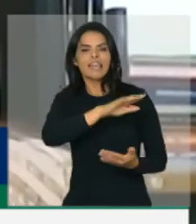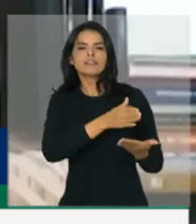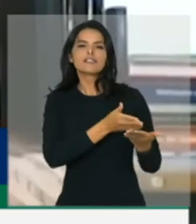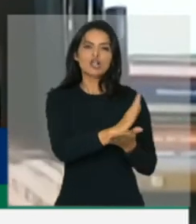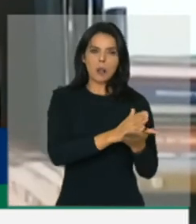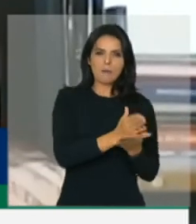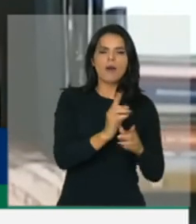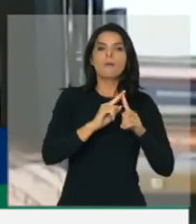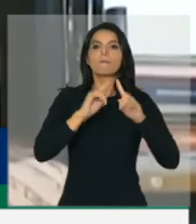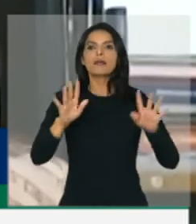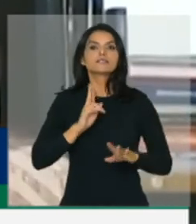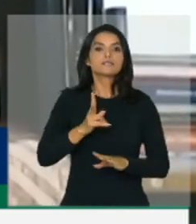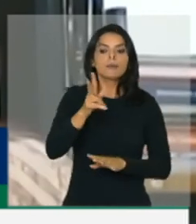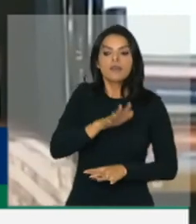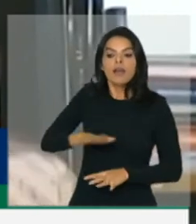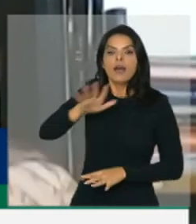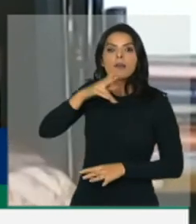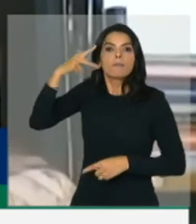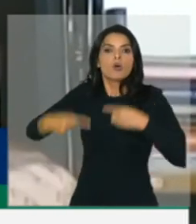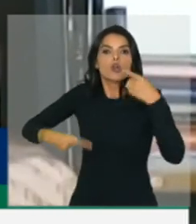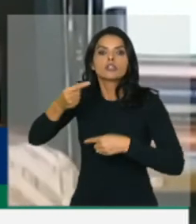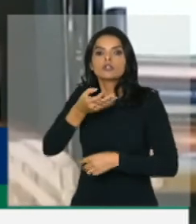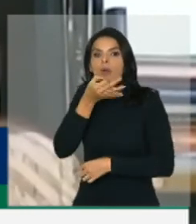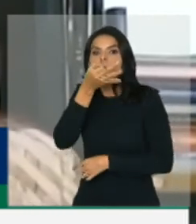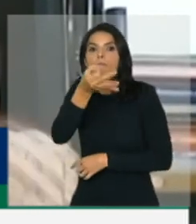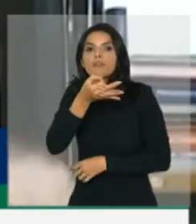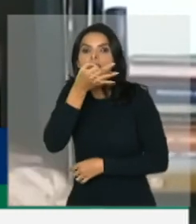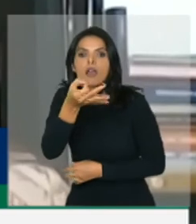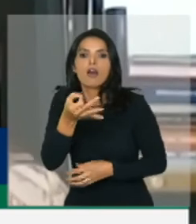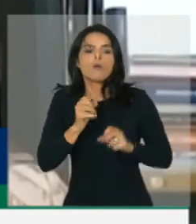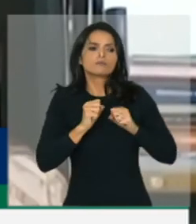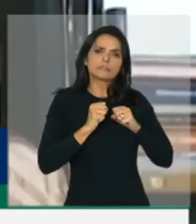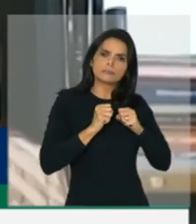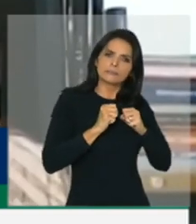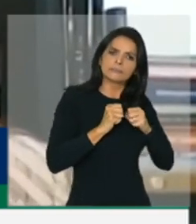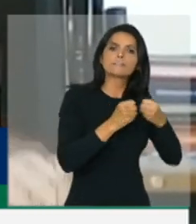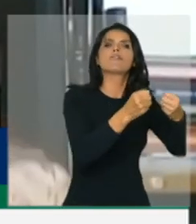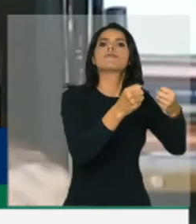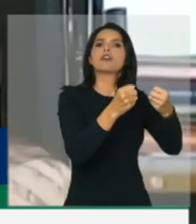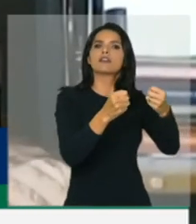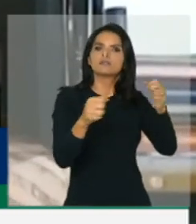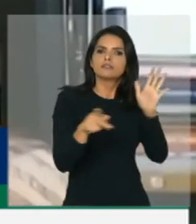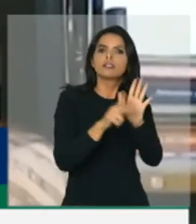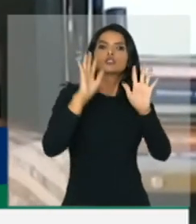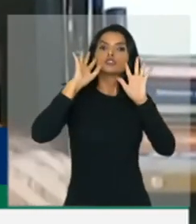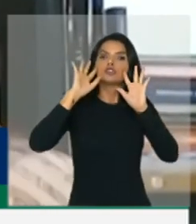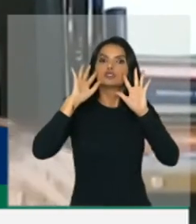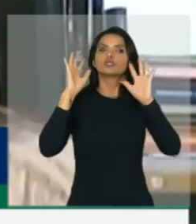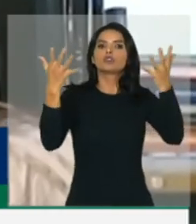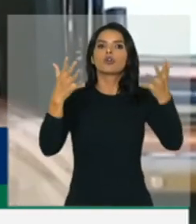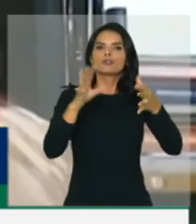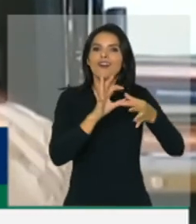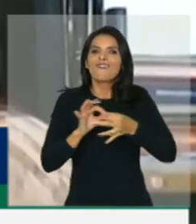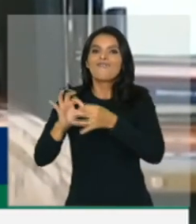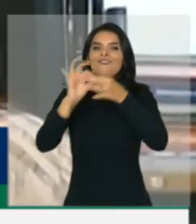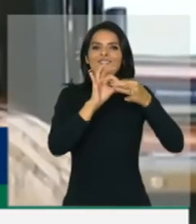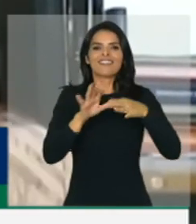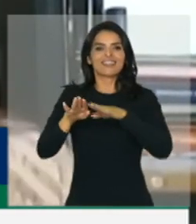mas é sempre na política, na opinião, na defesa de uma solução para a